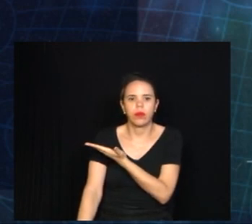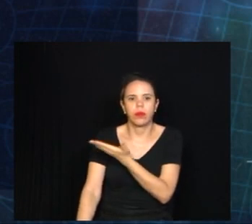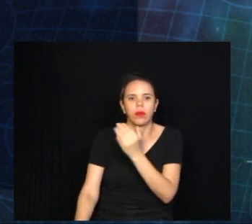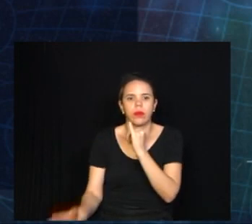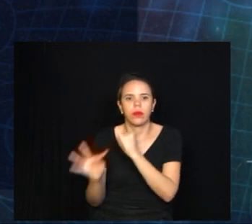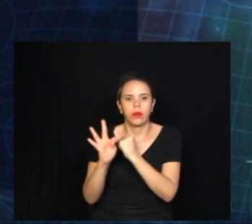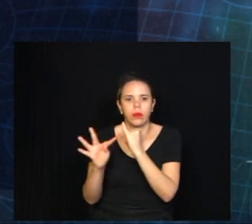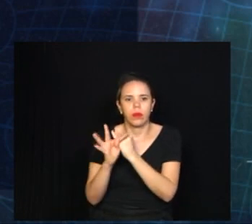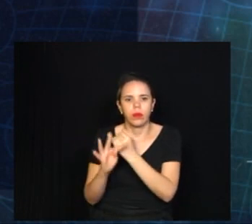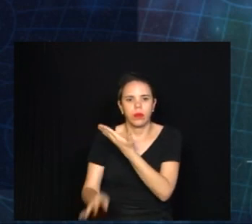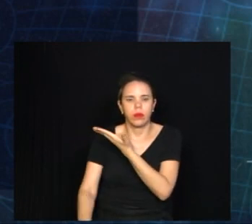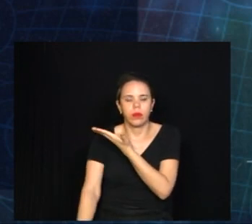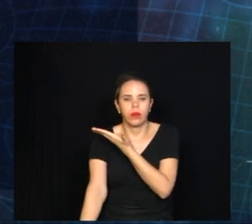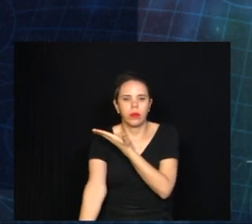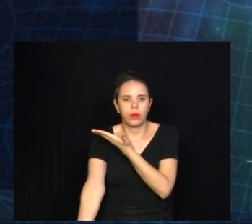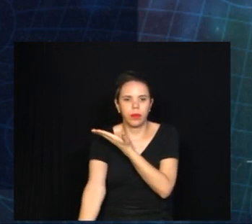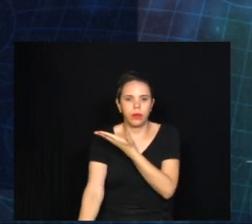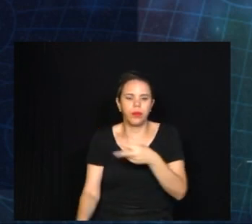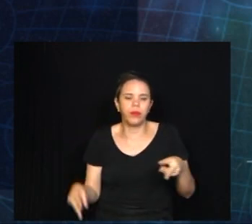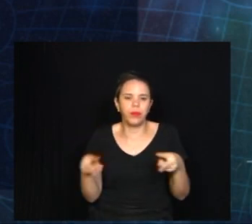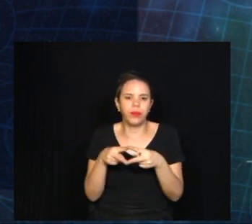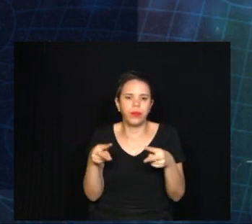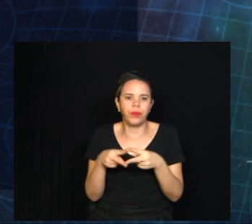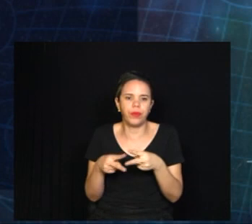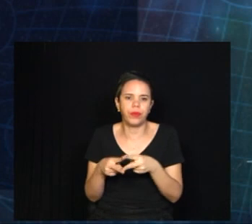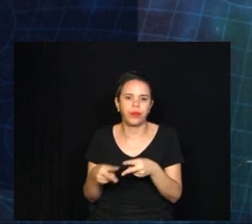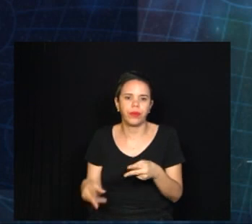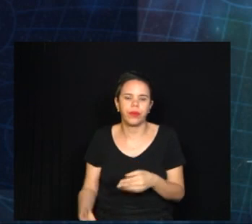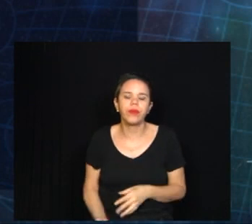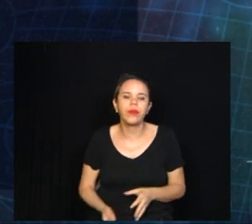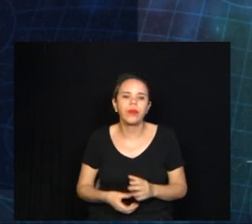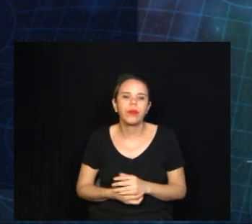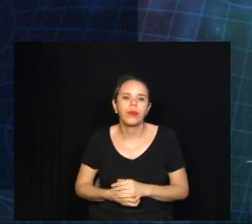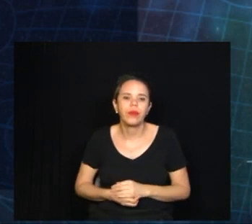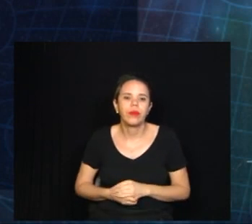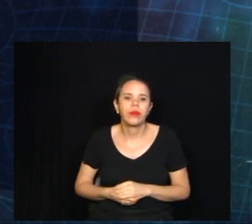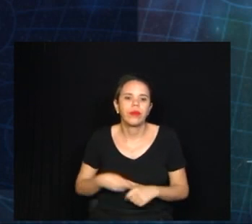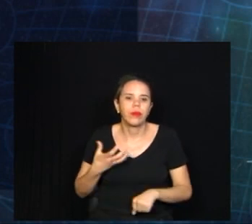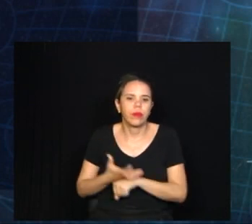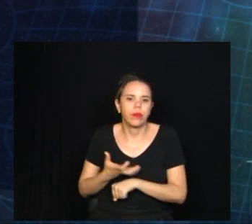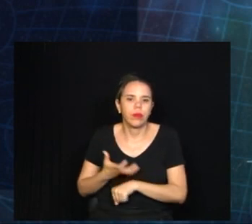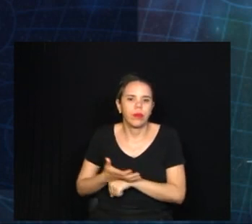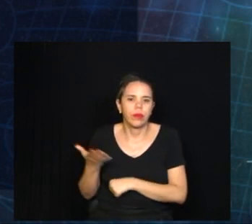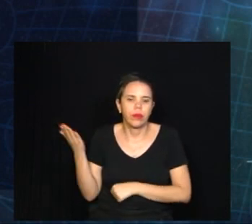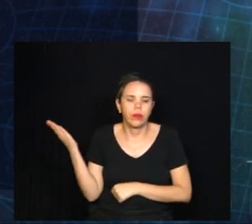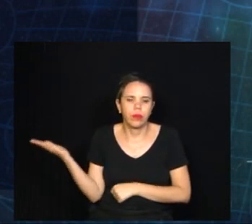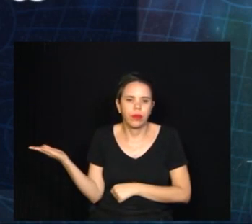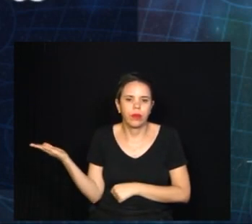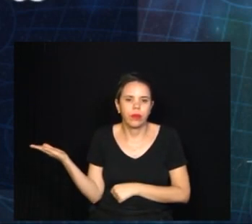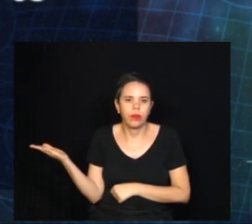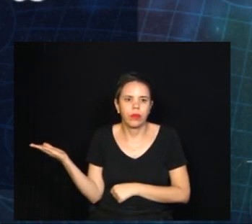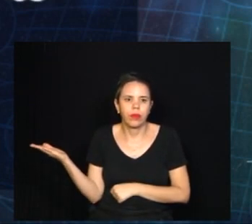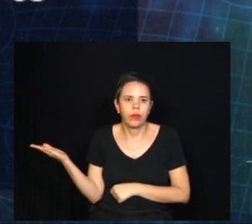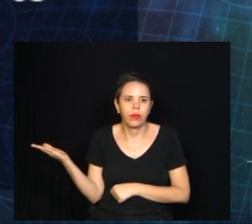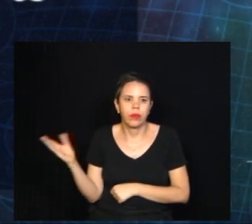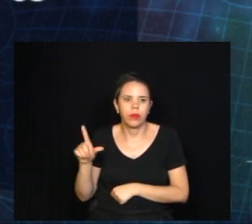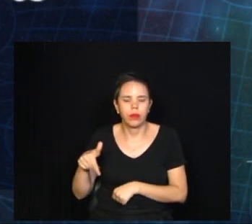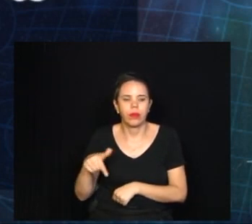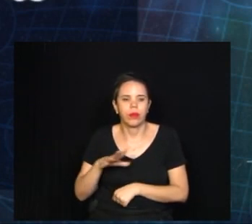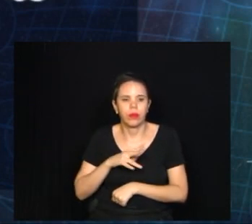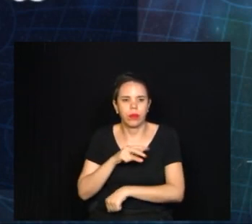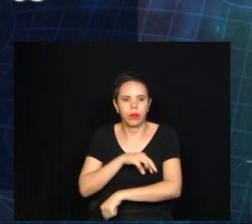óbitos, Itatiba, 325, Paulínia, 298, Nova Odessa, 240, na